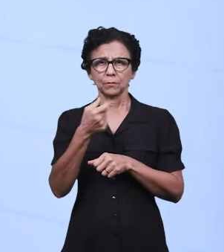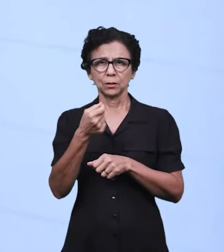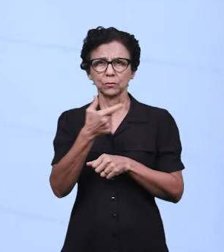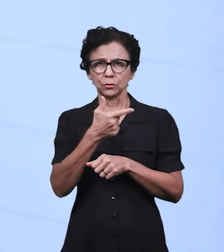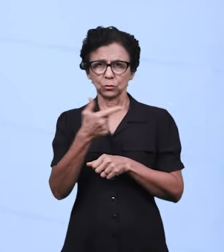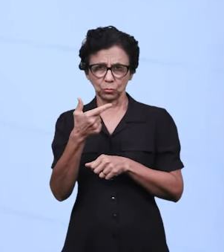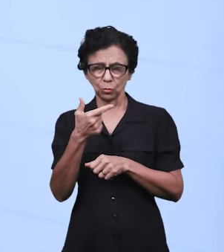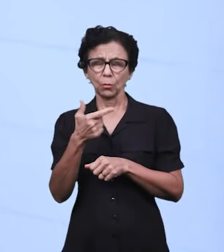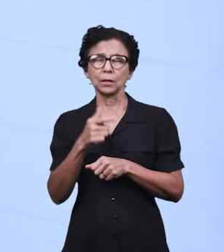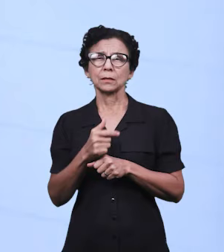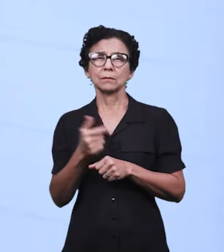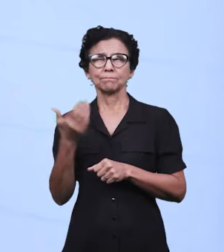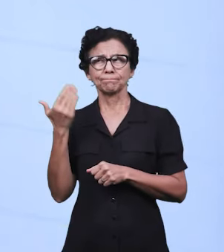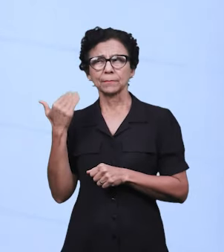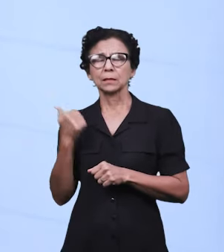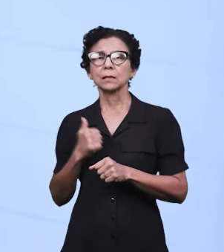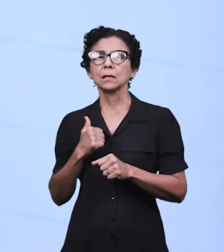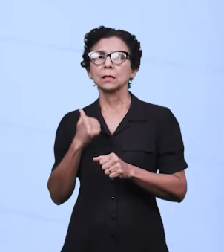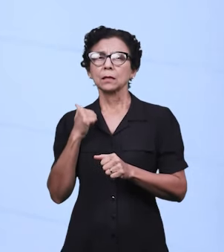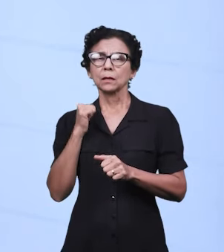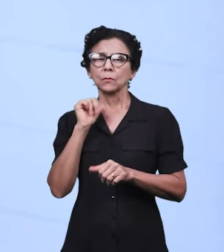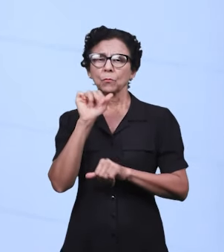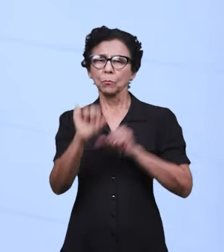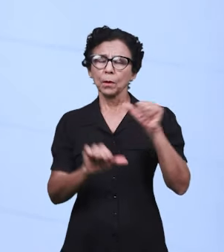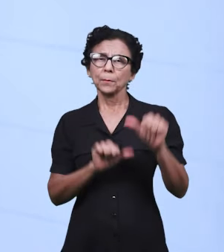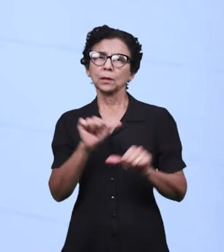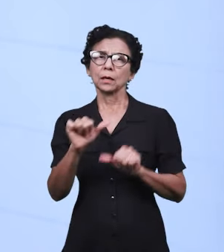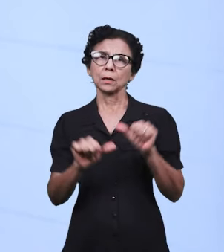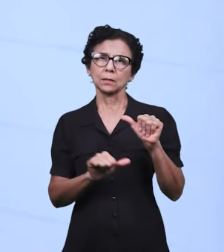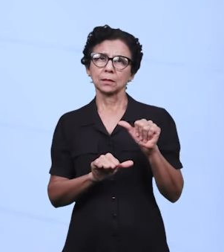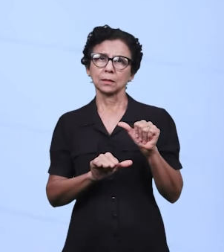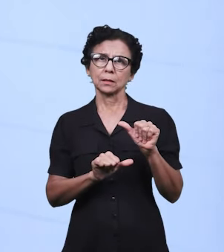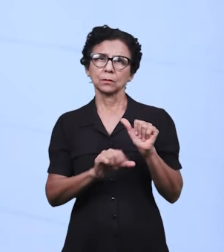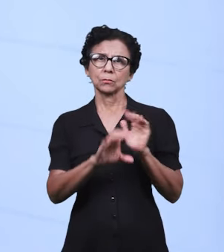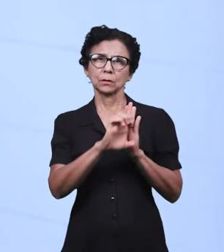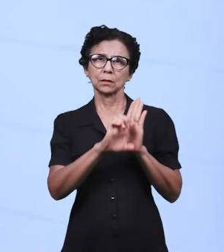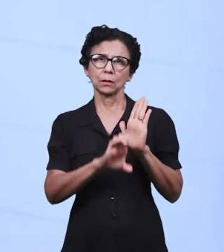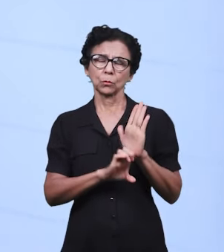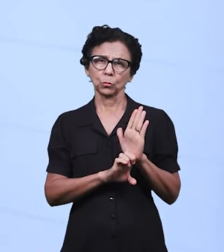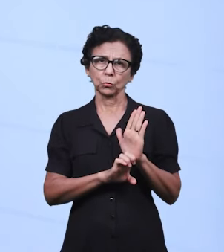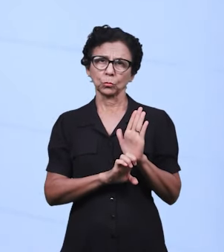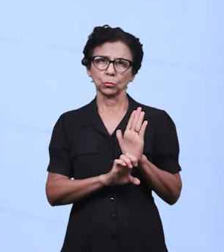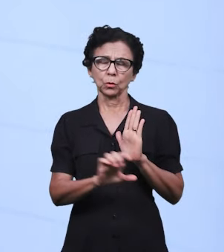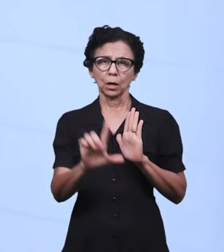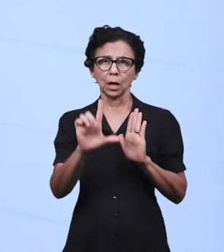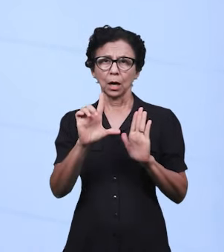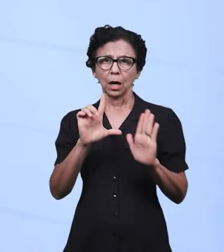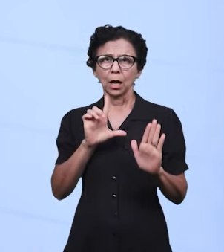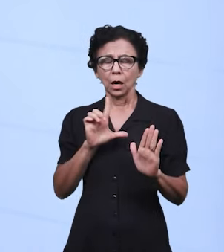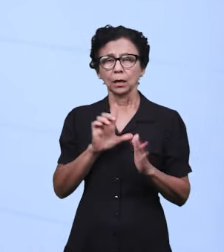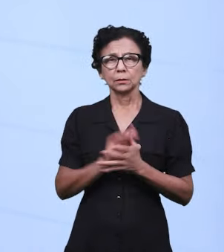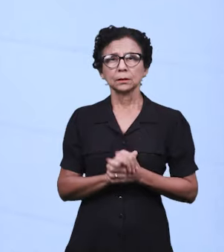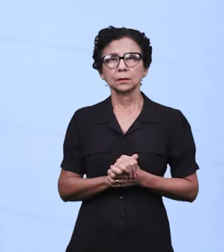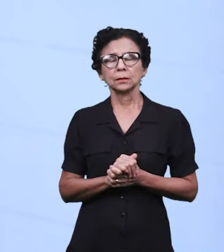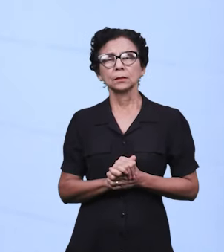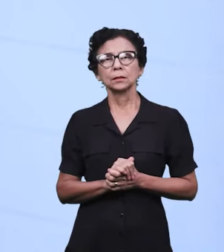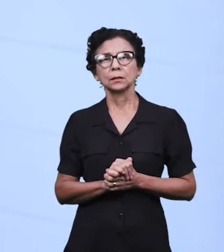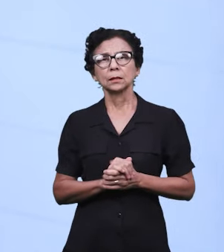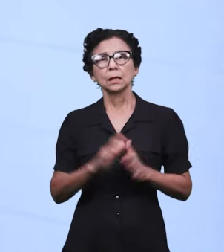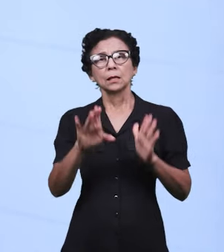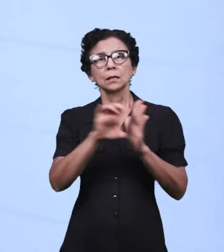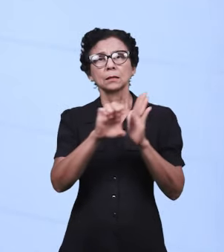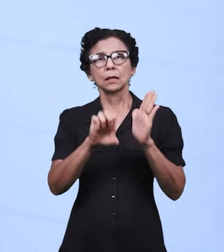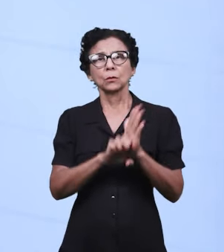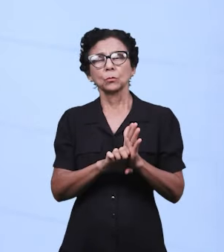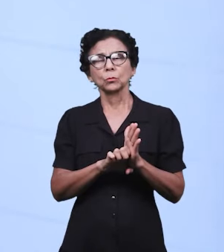uma mudança na denominação do Estatuto, que deixou de ser Estatuto do Idoso e passou a ser